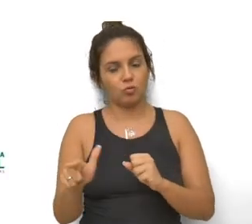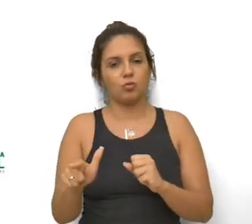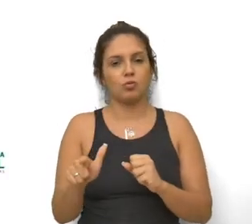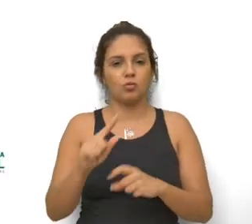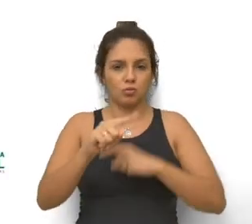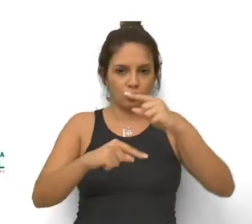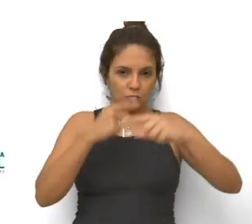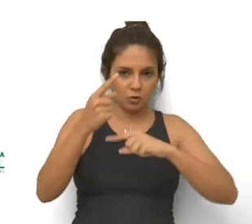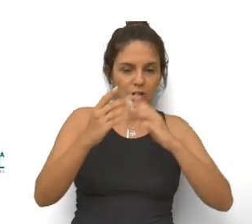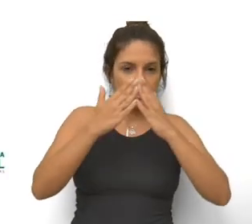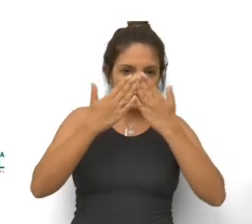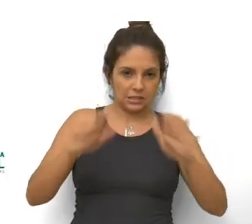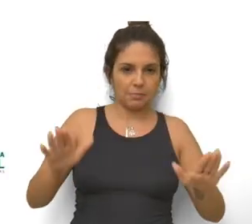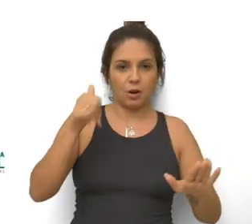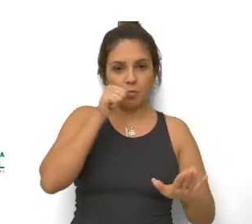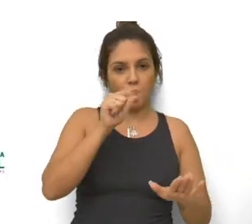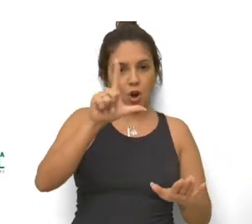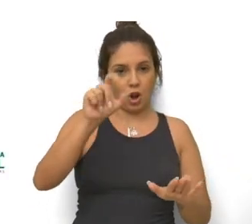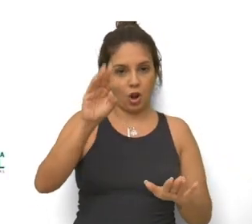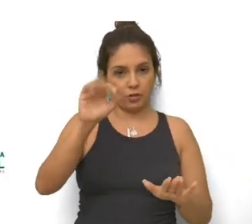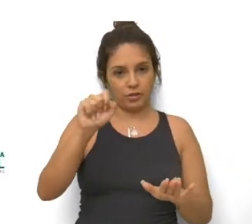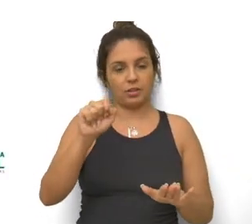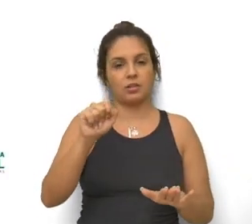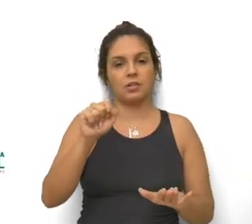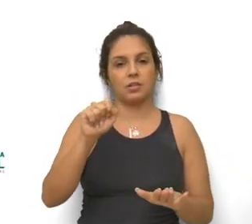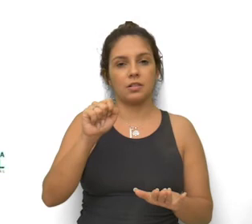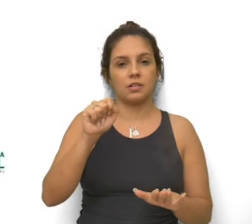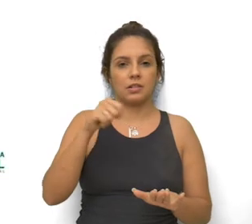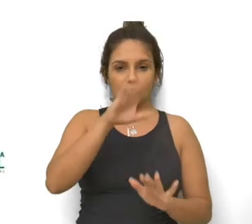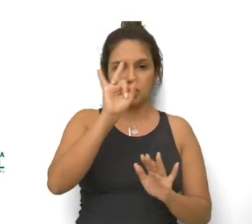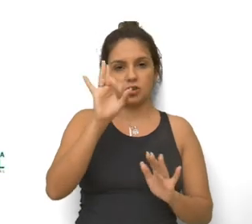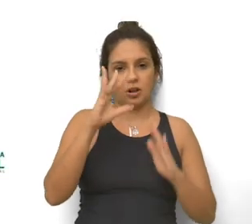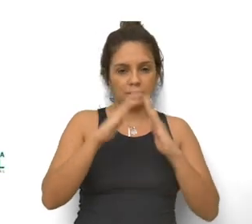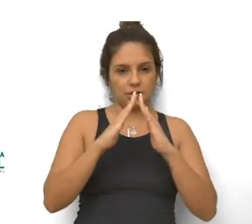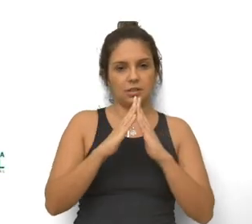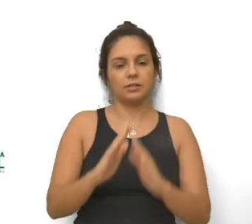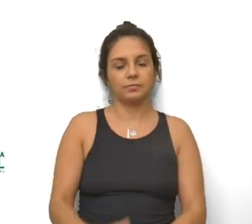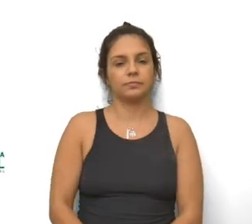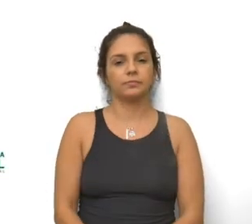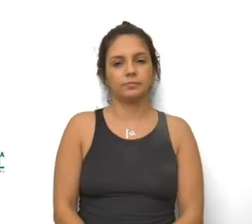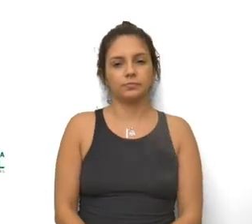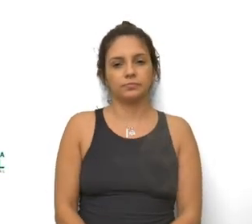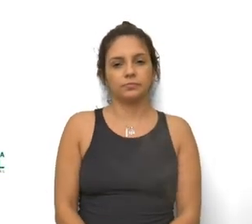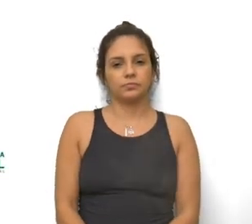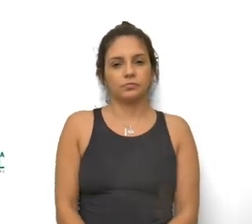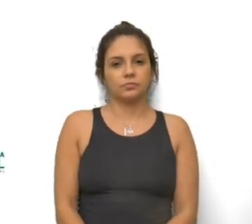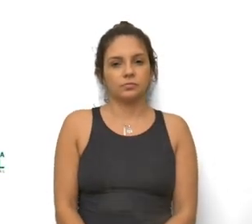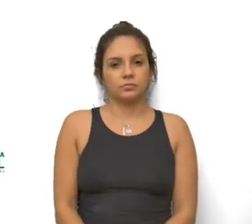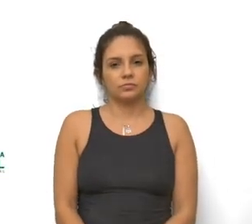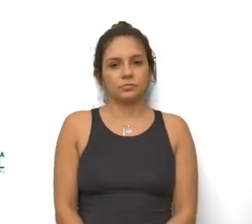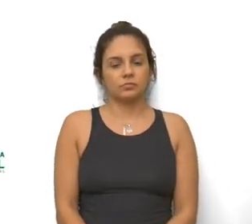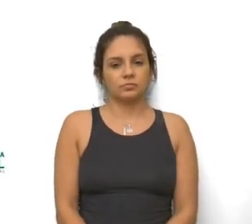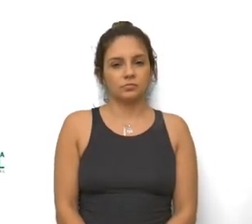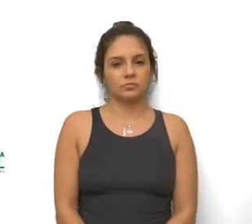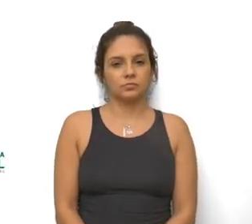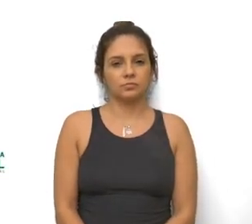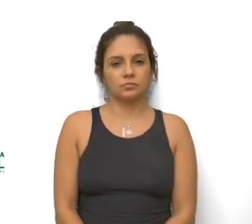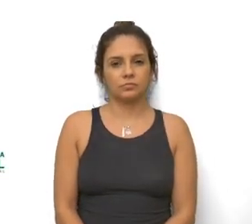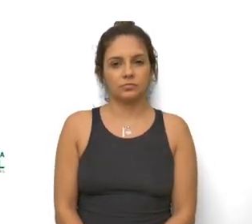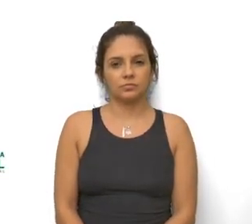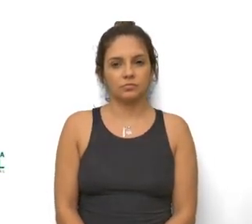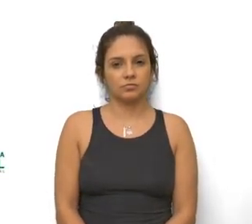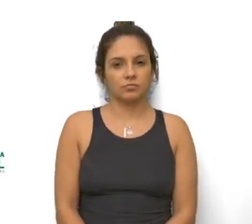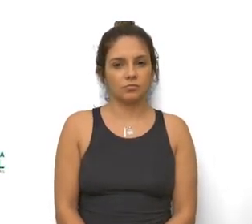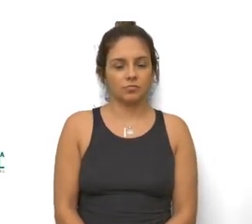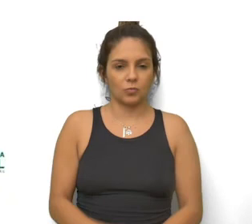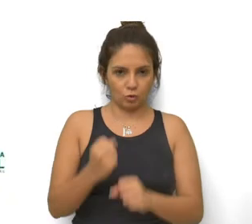e depois que ela se separou da Lota, aí ela ia sozinha para lá, né? Mas esse momento da construção do aterro e tudo é